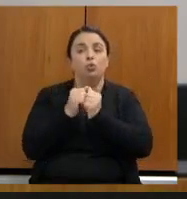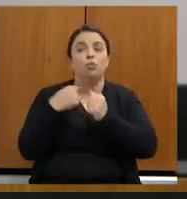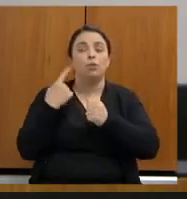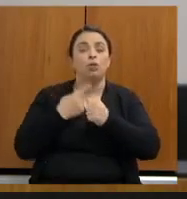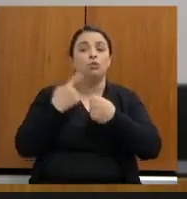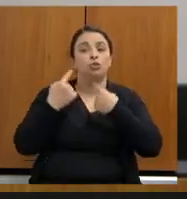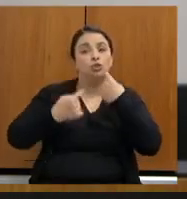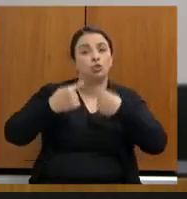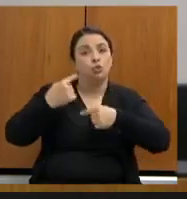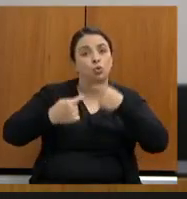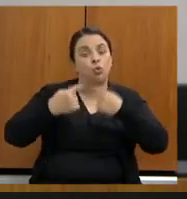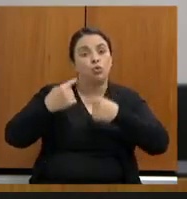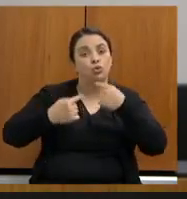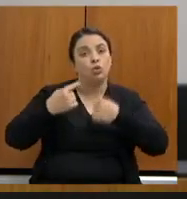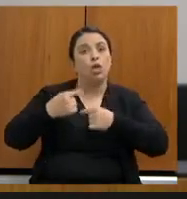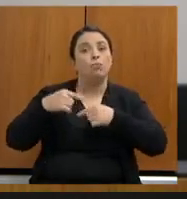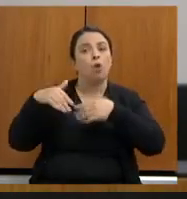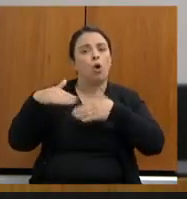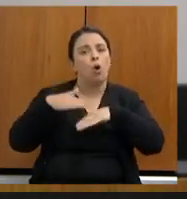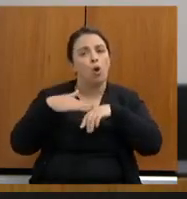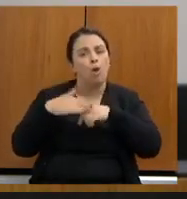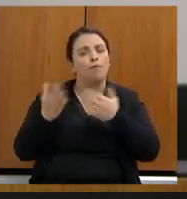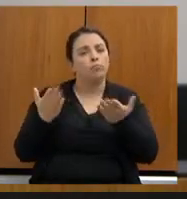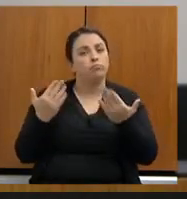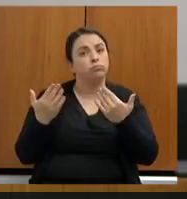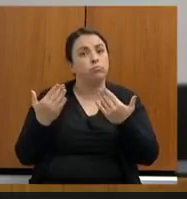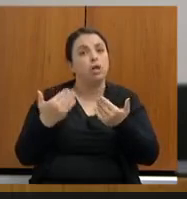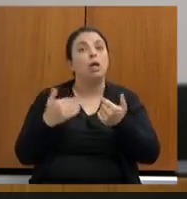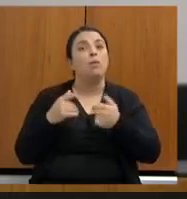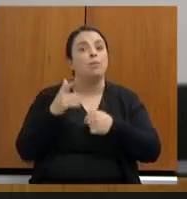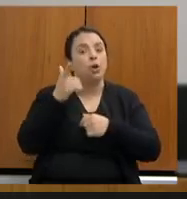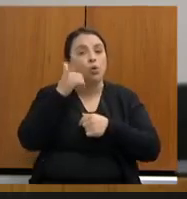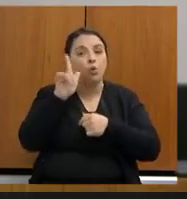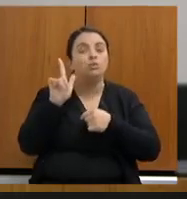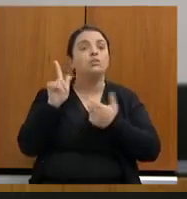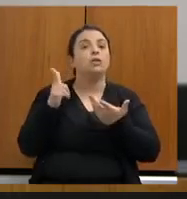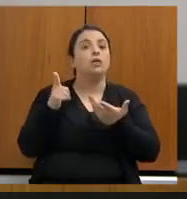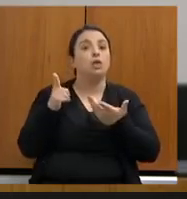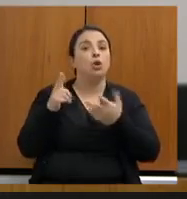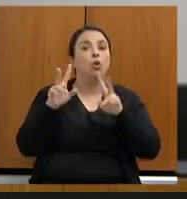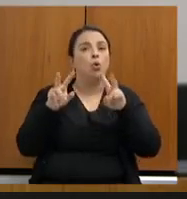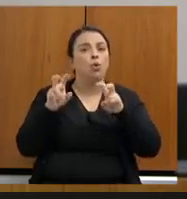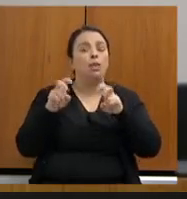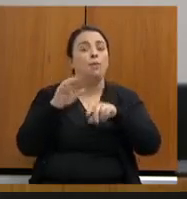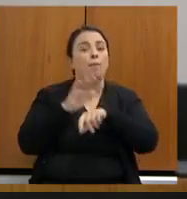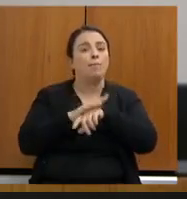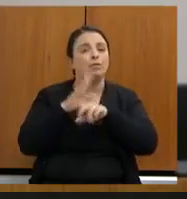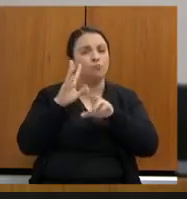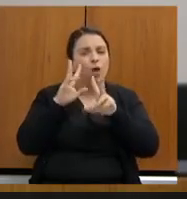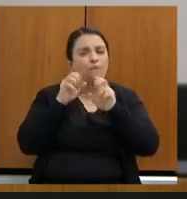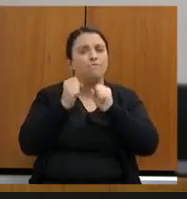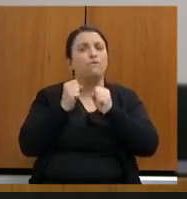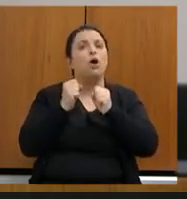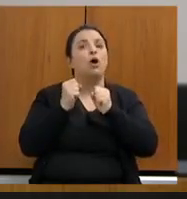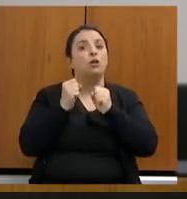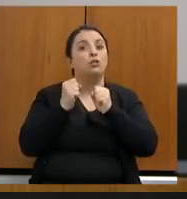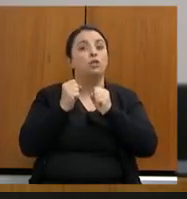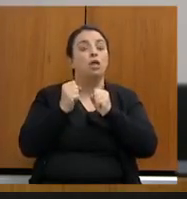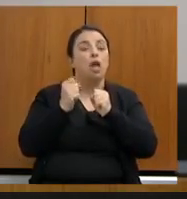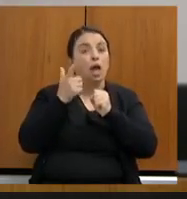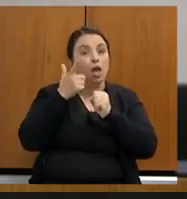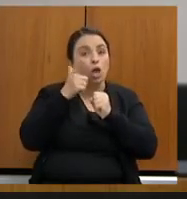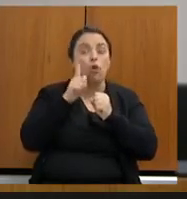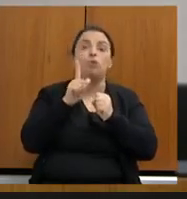amadurecido porque aí nós vamos transformar em lei uma política pública e antes disso nós o veremos